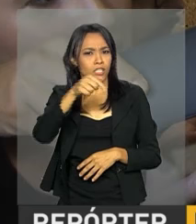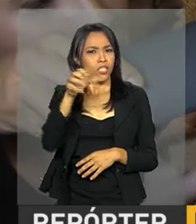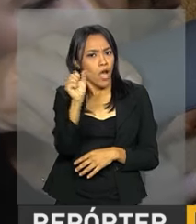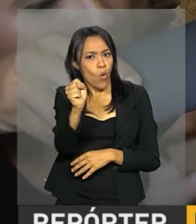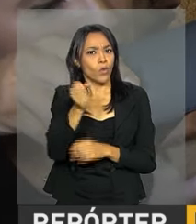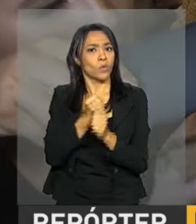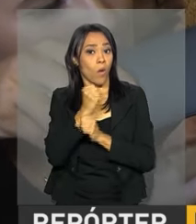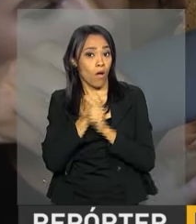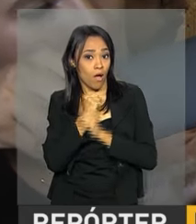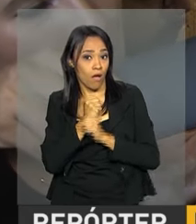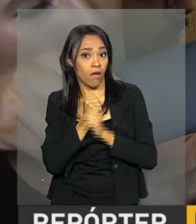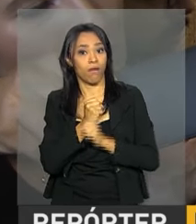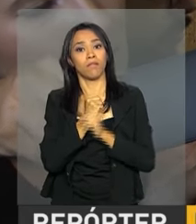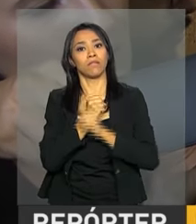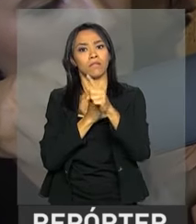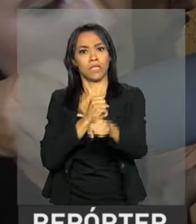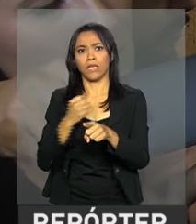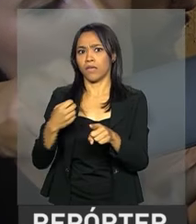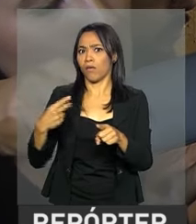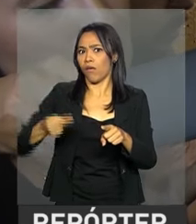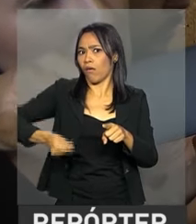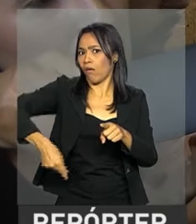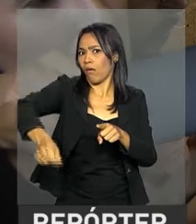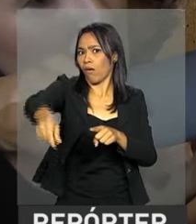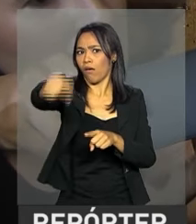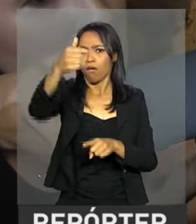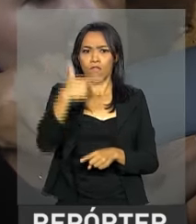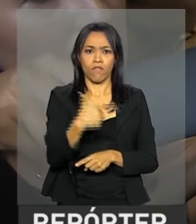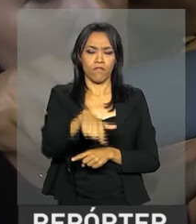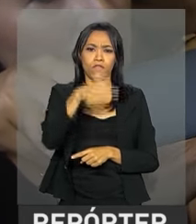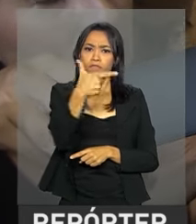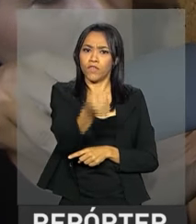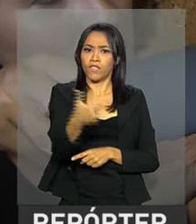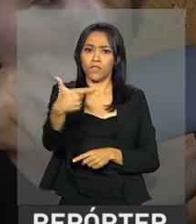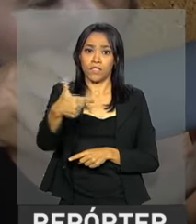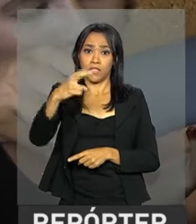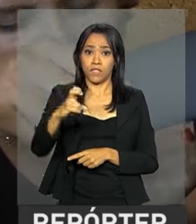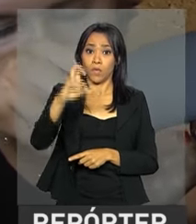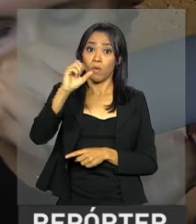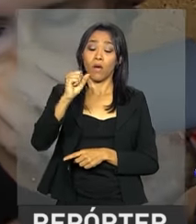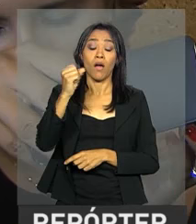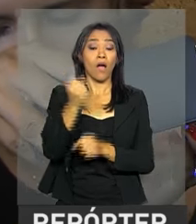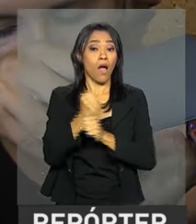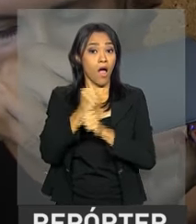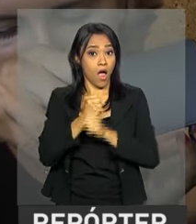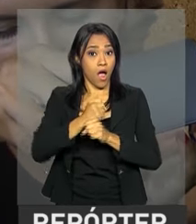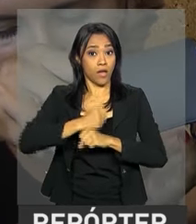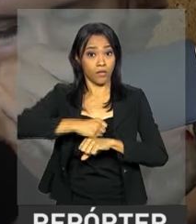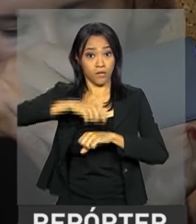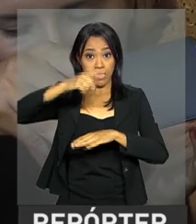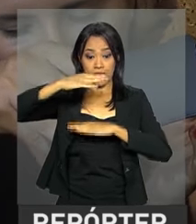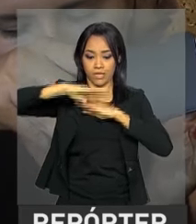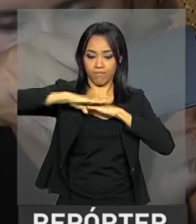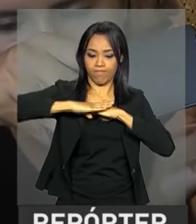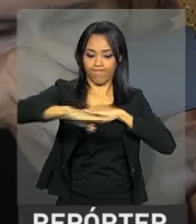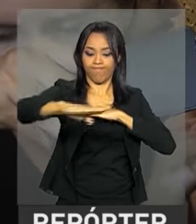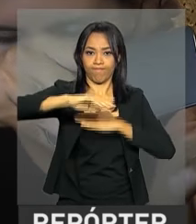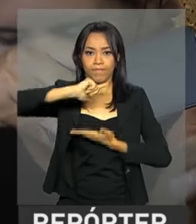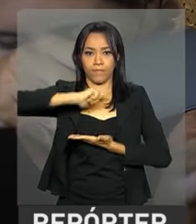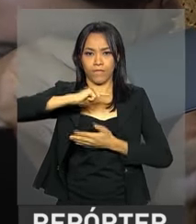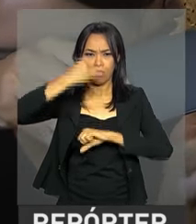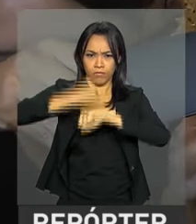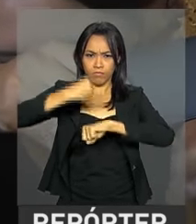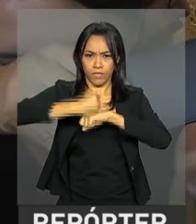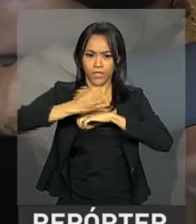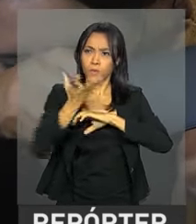anos para um equipamento que tem uma vida útil entre 20 e 25 anos então faz muito sentido de fato o investimento inicial é